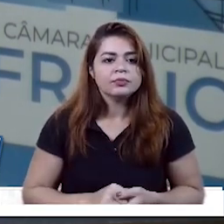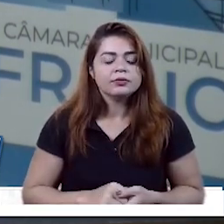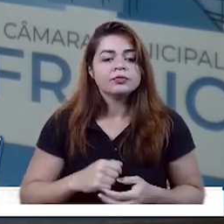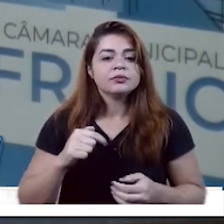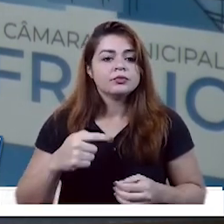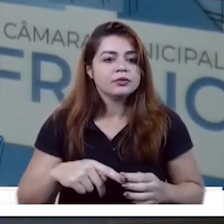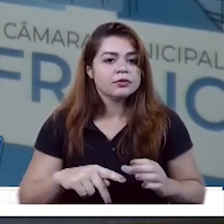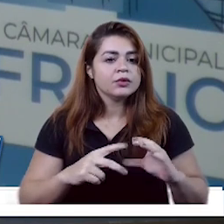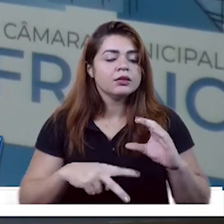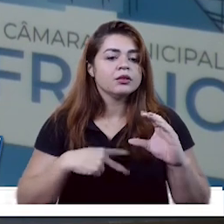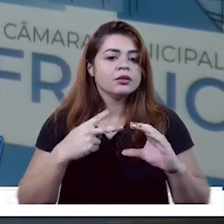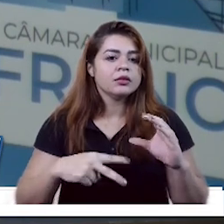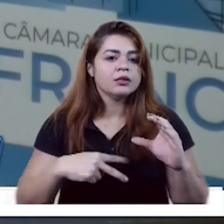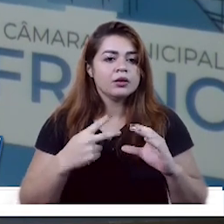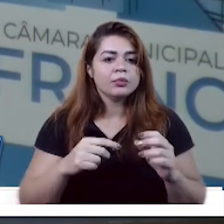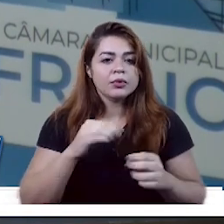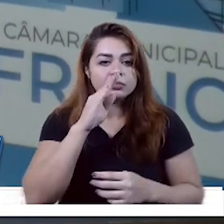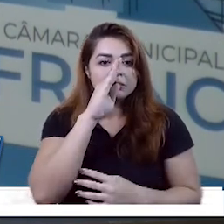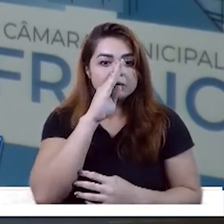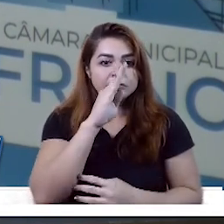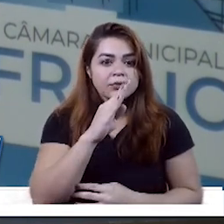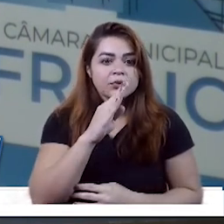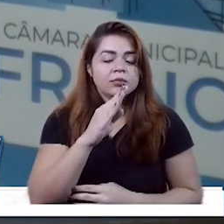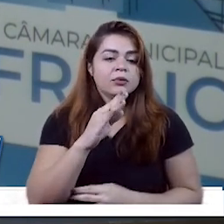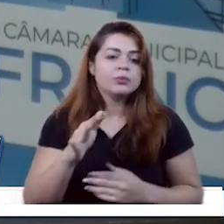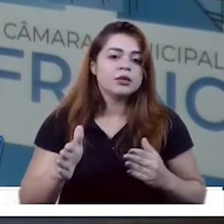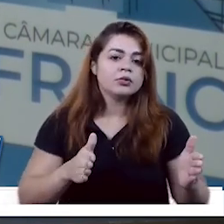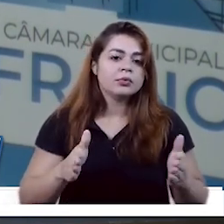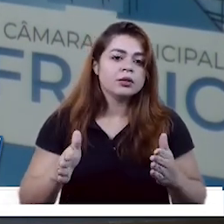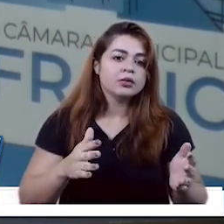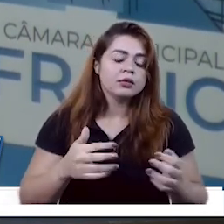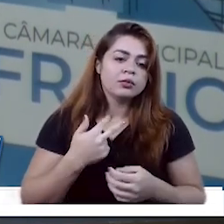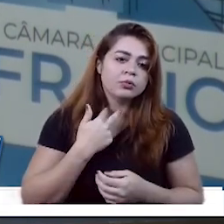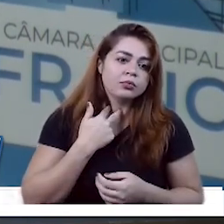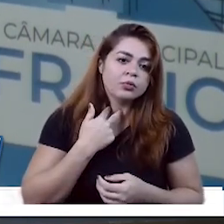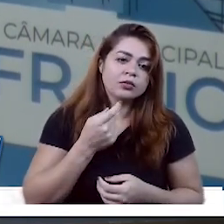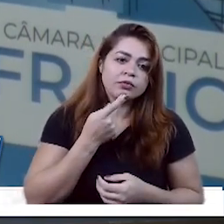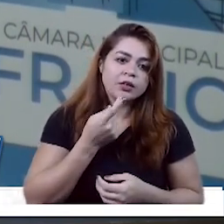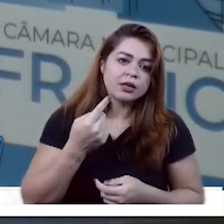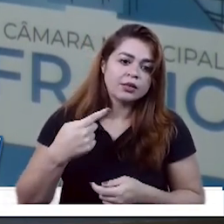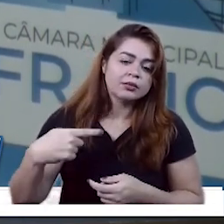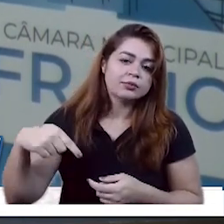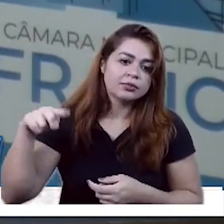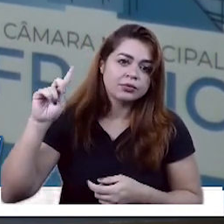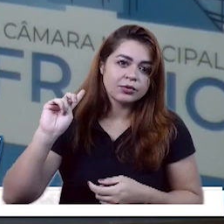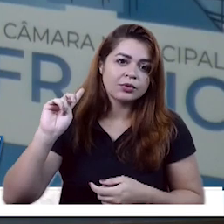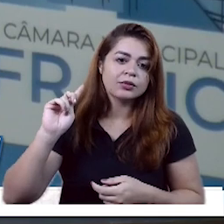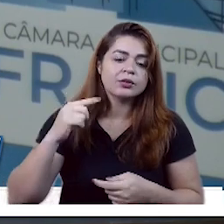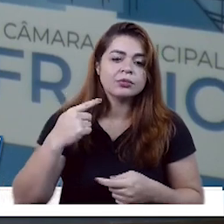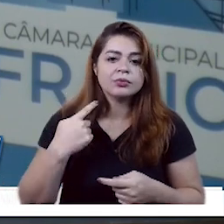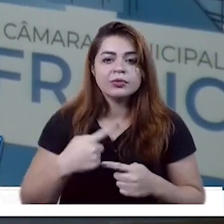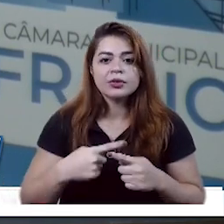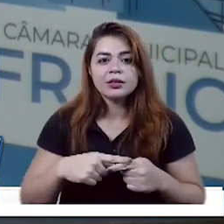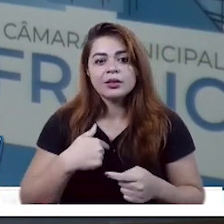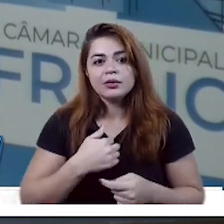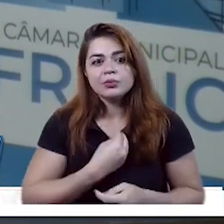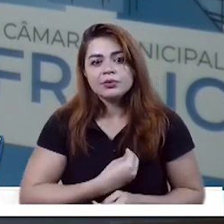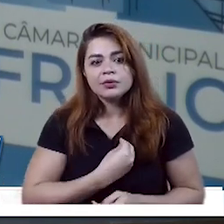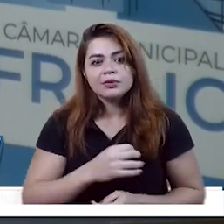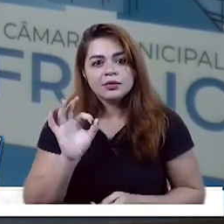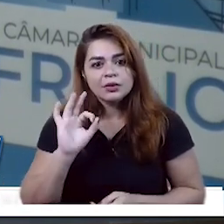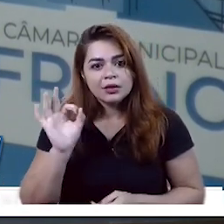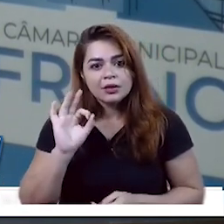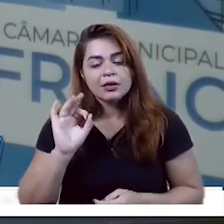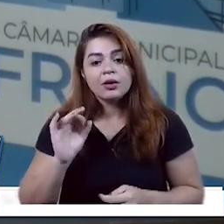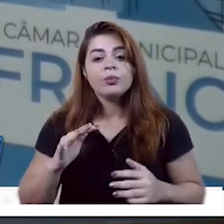especialmente desse mandato, eu não posso falar dos anteriores, que eu não estava presente, então eu posso falar daquilo que eu estou vendo